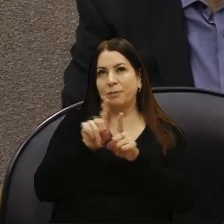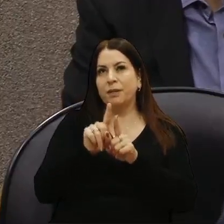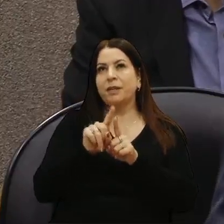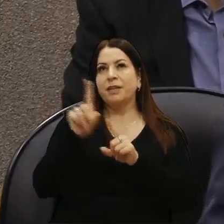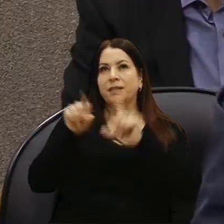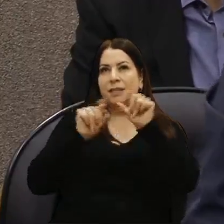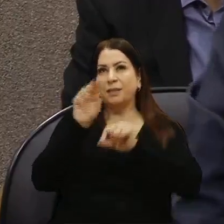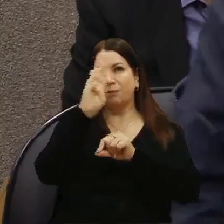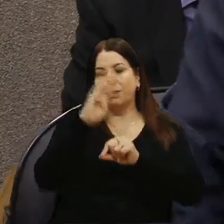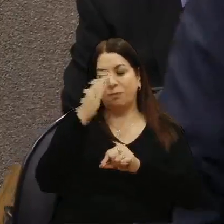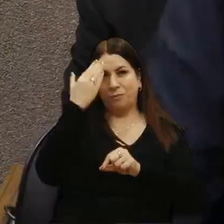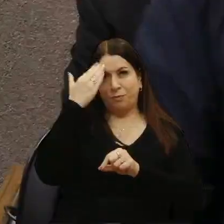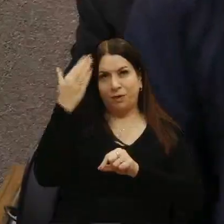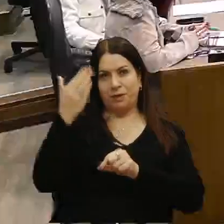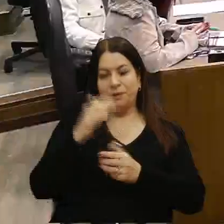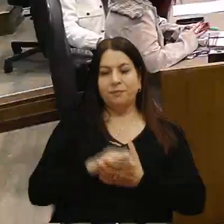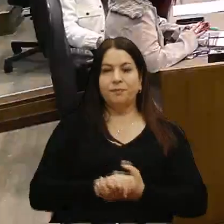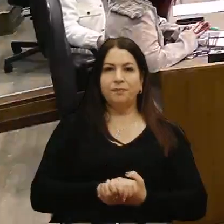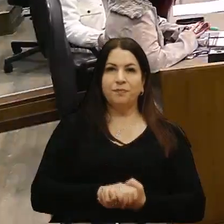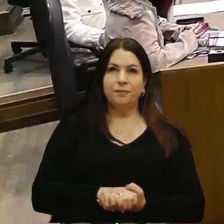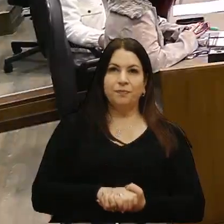seleção brasileira. Muito obrigado, Gustavo.